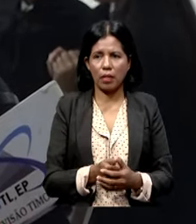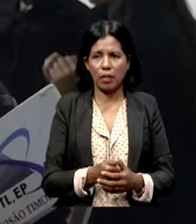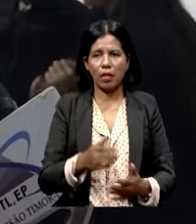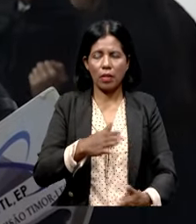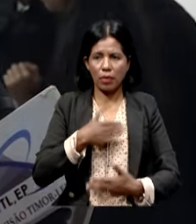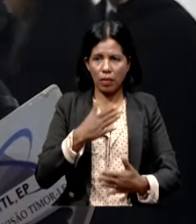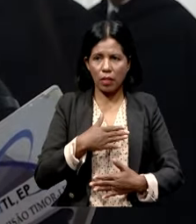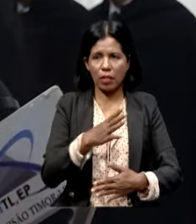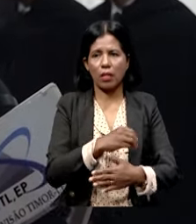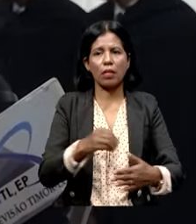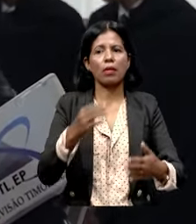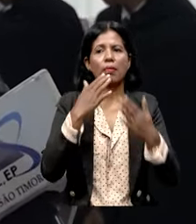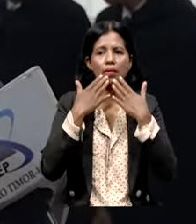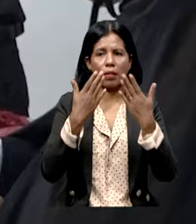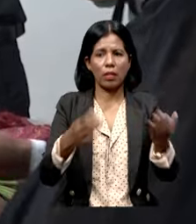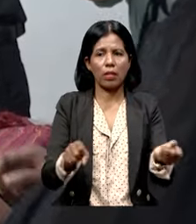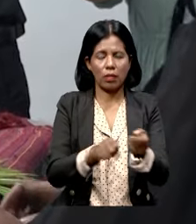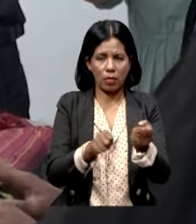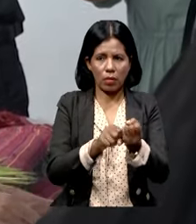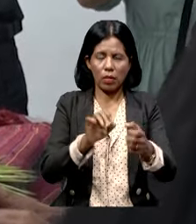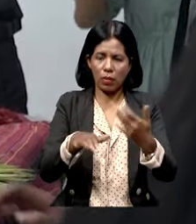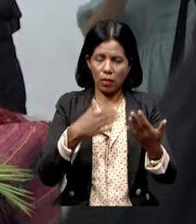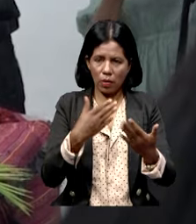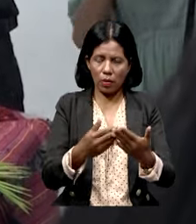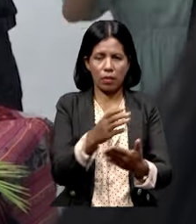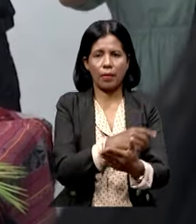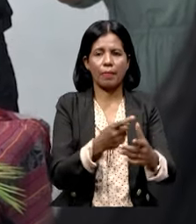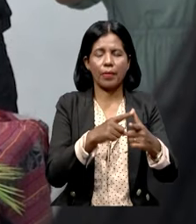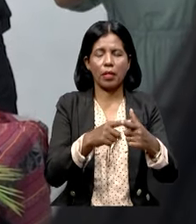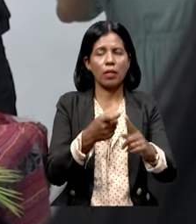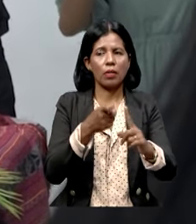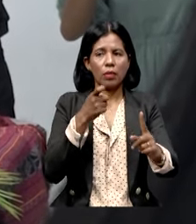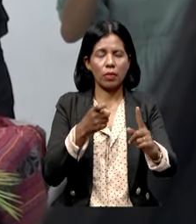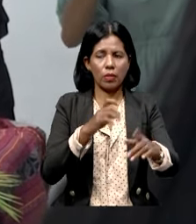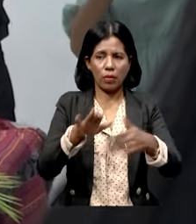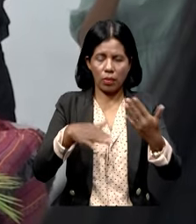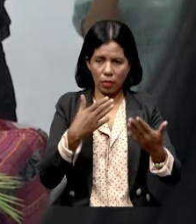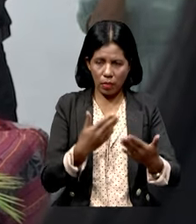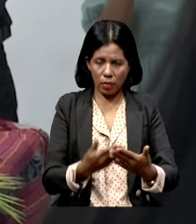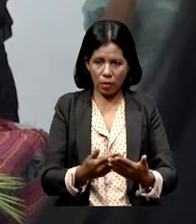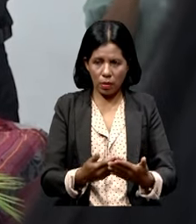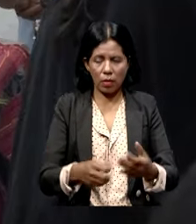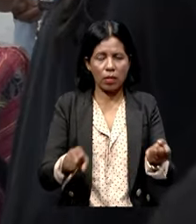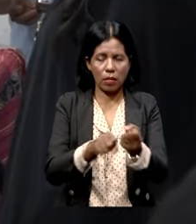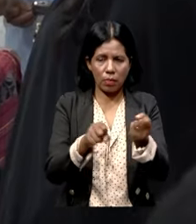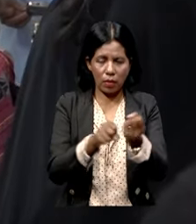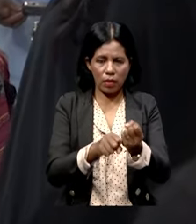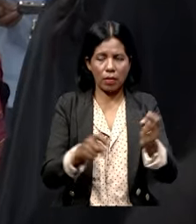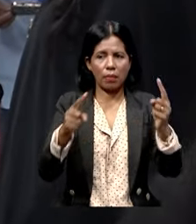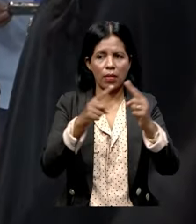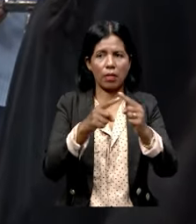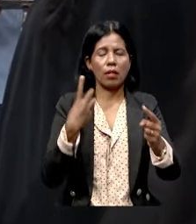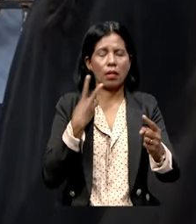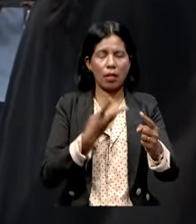contente e agradece o apoio do Sr. Roto durante a sua parte de todo contribuição para o sucesso da